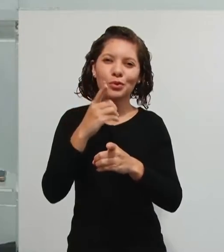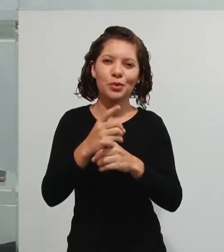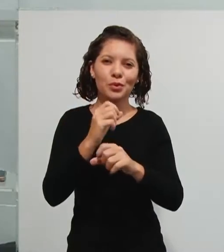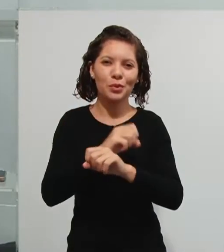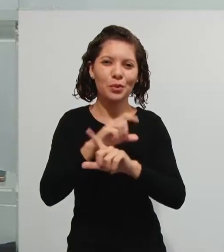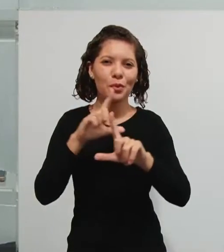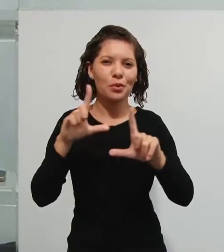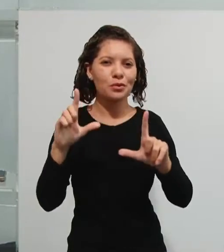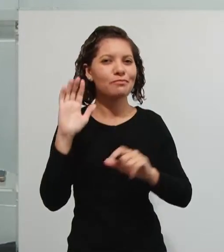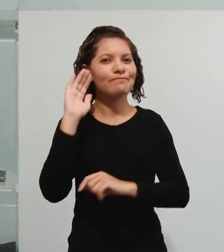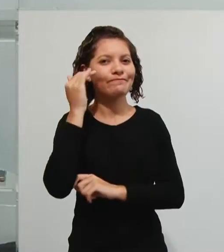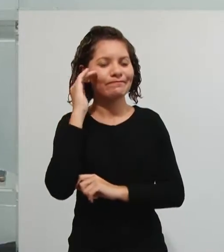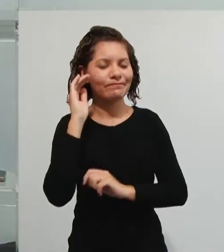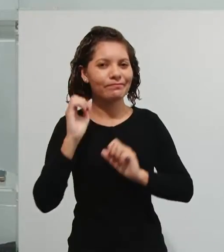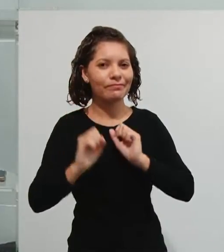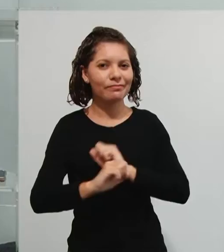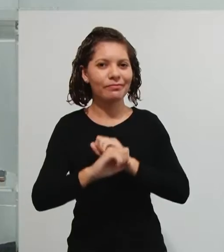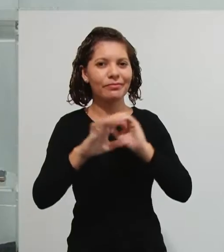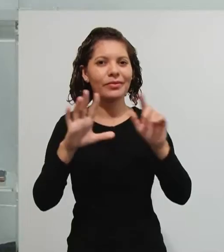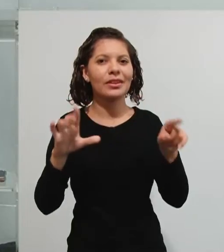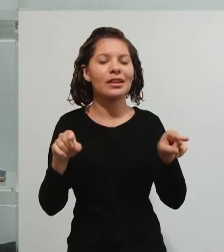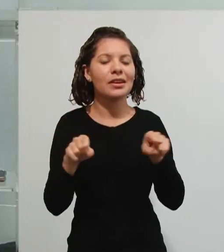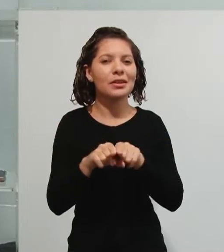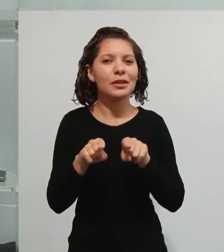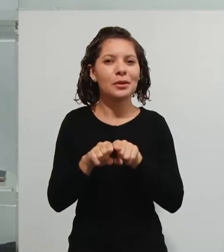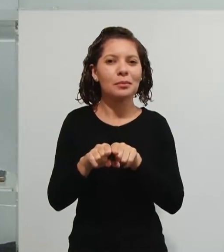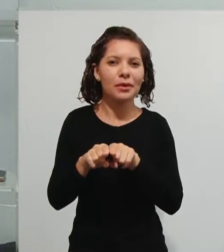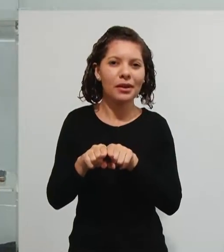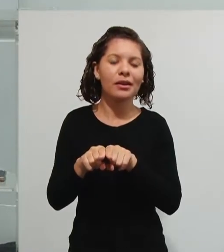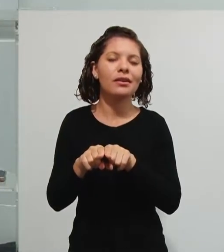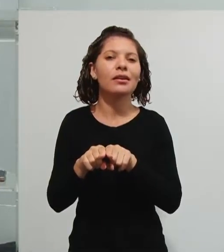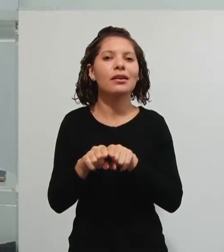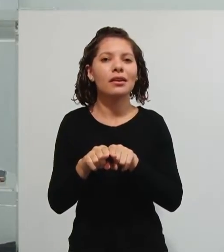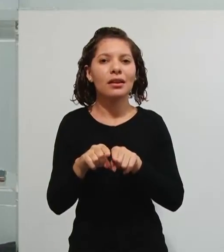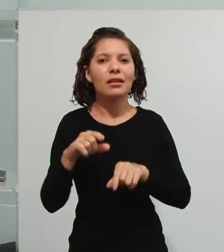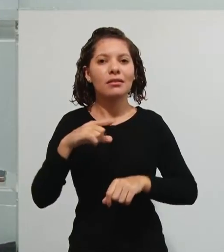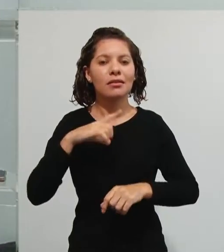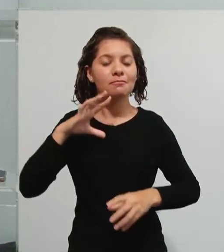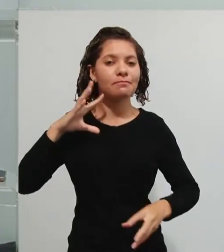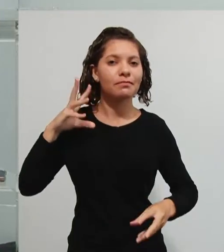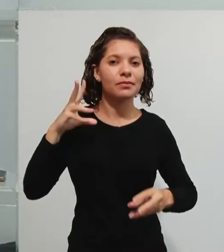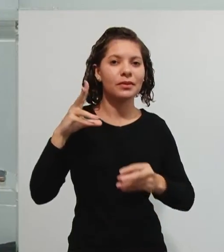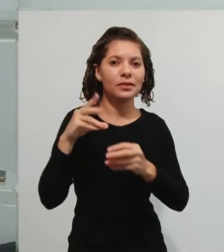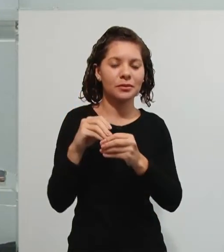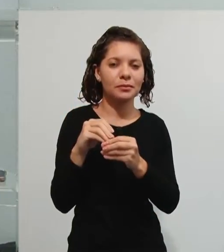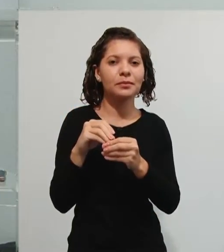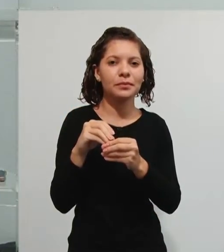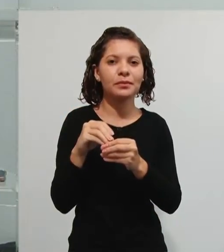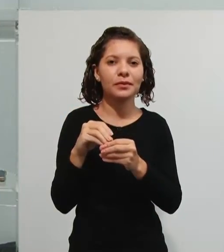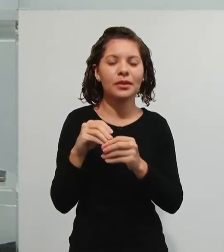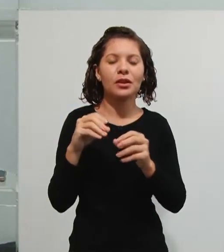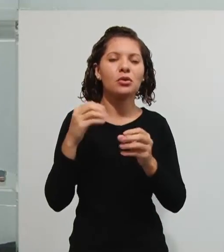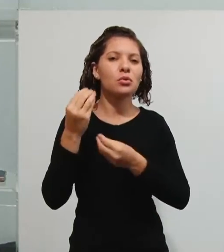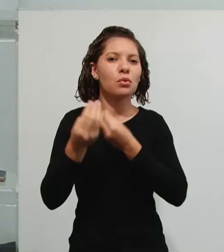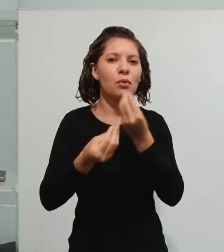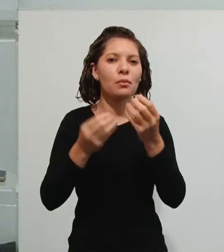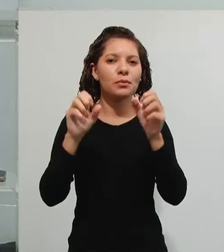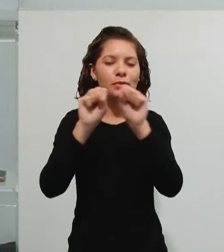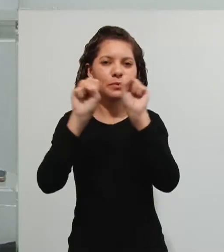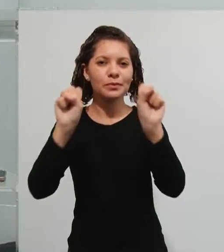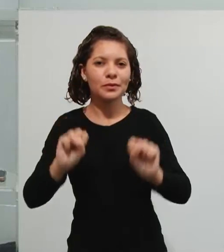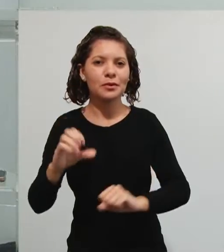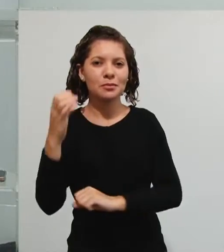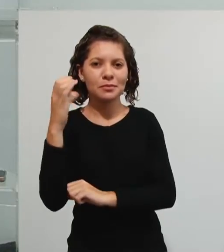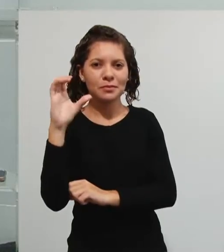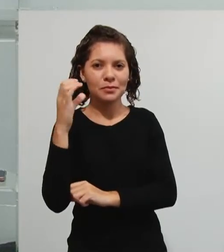de informação nos nossos bancos e fóruns, nós consigamos trazer a inserção do sistema científico para dentro